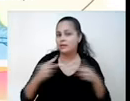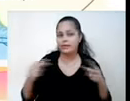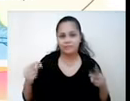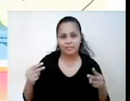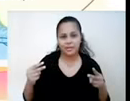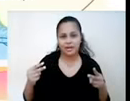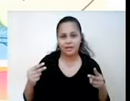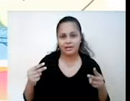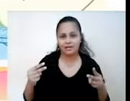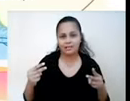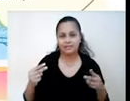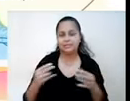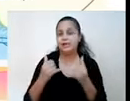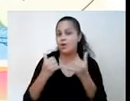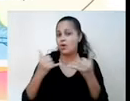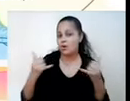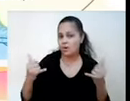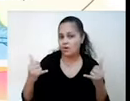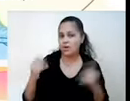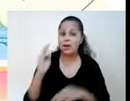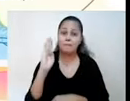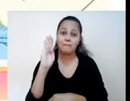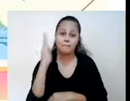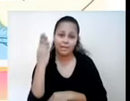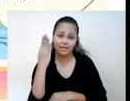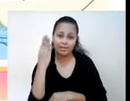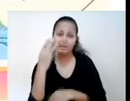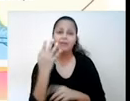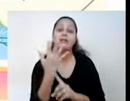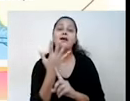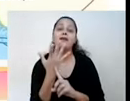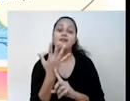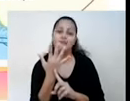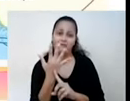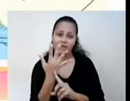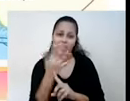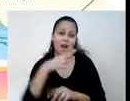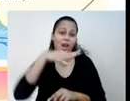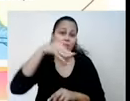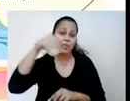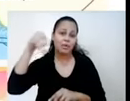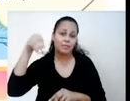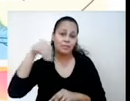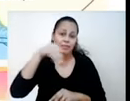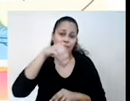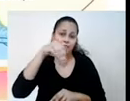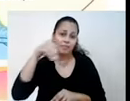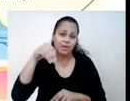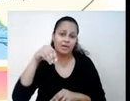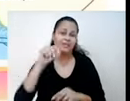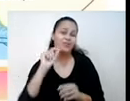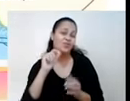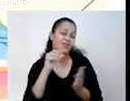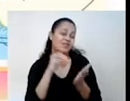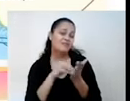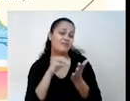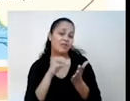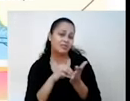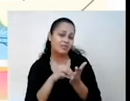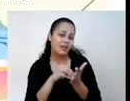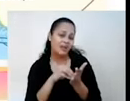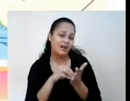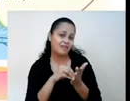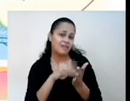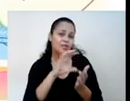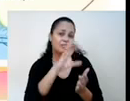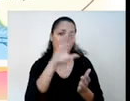cordas, metais, né? Madeira, vela, tempero, né? O que faltava em uma região